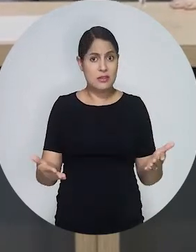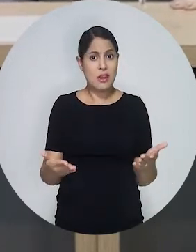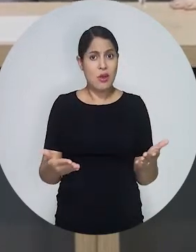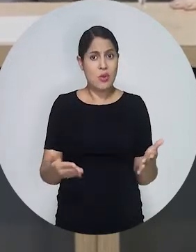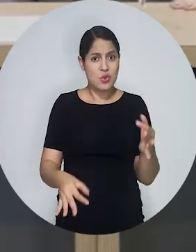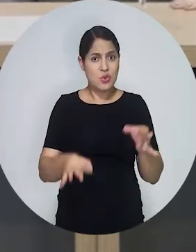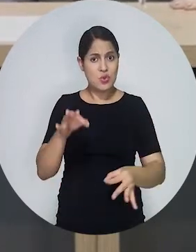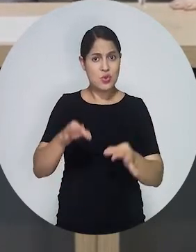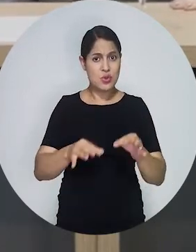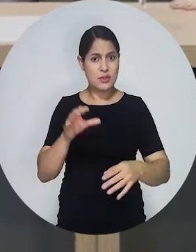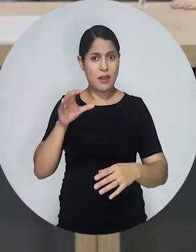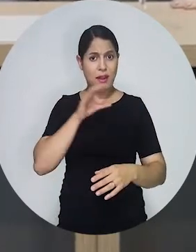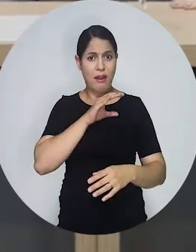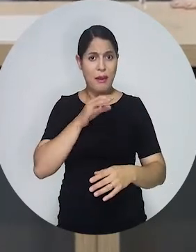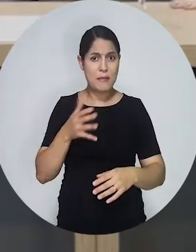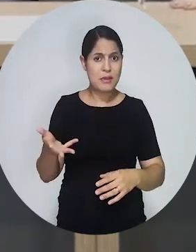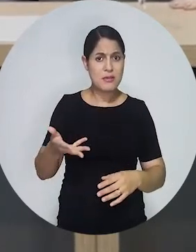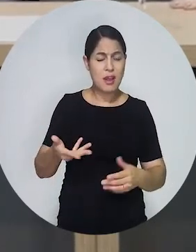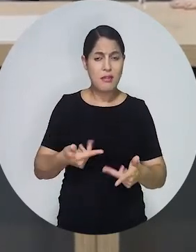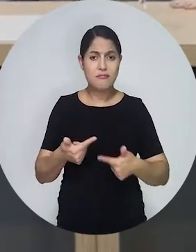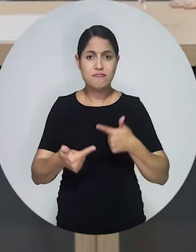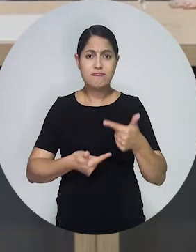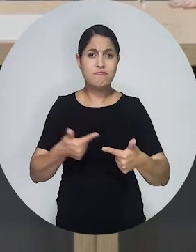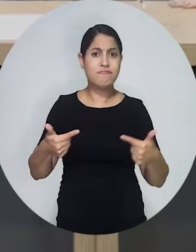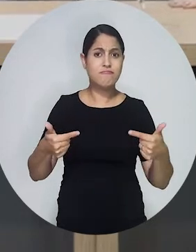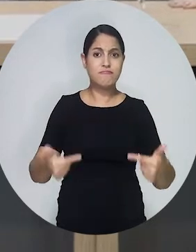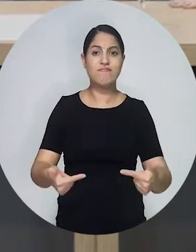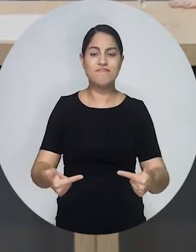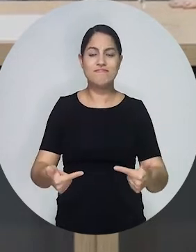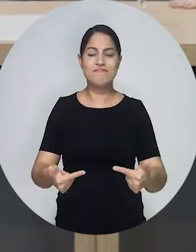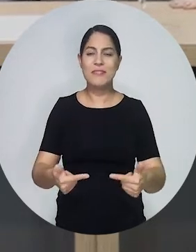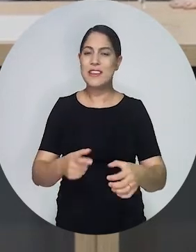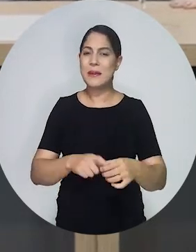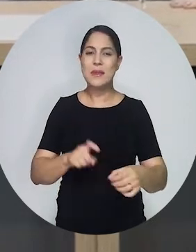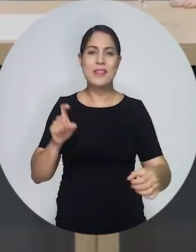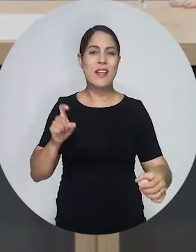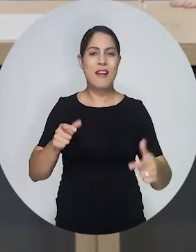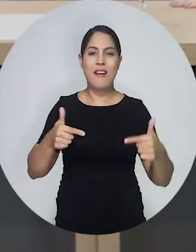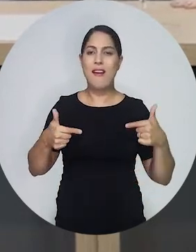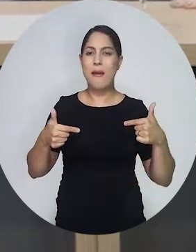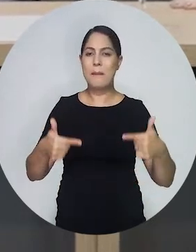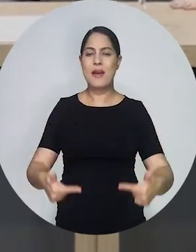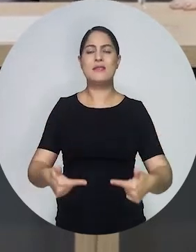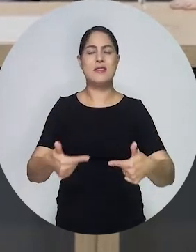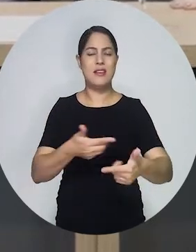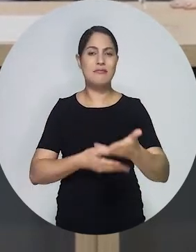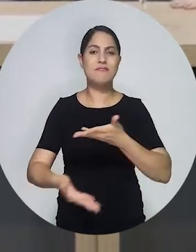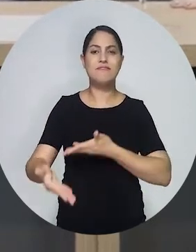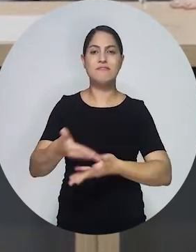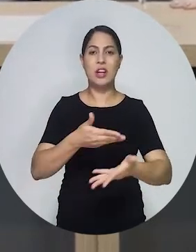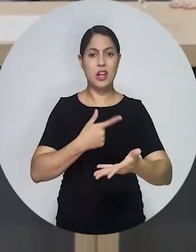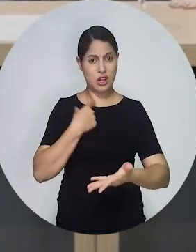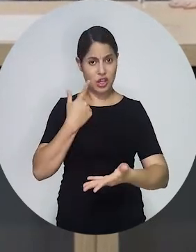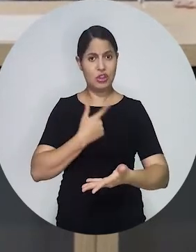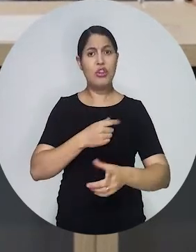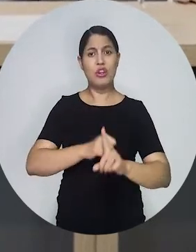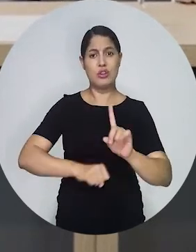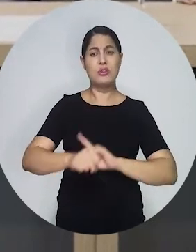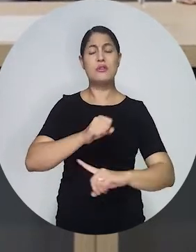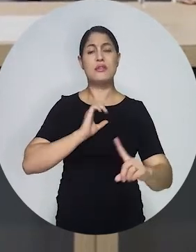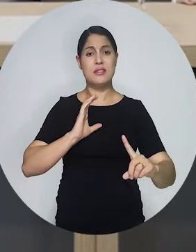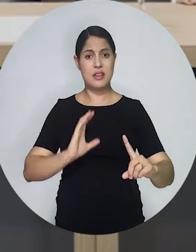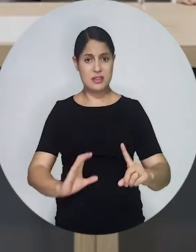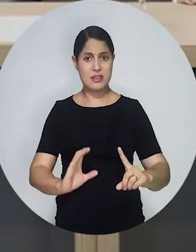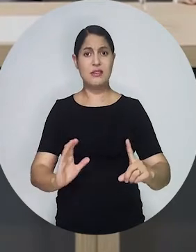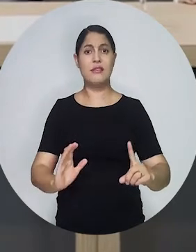Justiça e tudo isso que vocês acabaram de jurar. De forma independente, sendo parceira das instituições, e somos de muitas, de